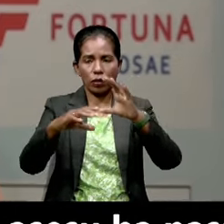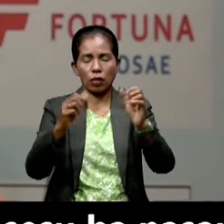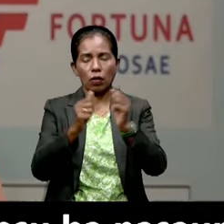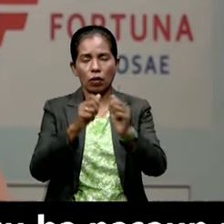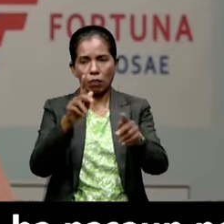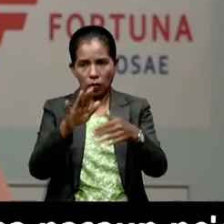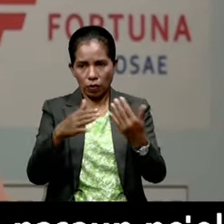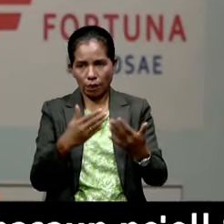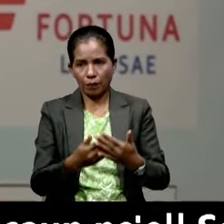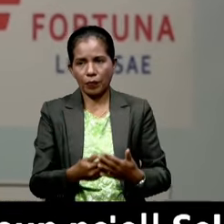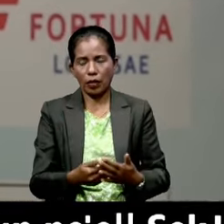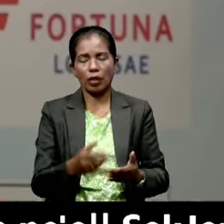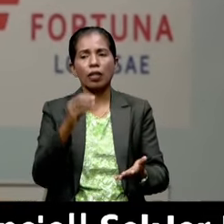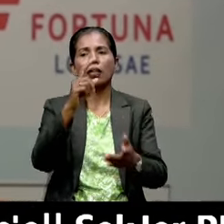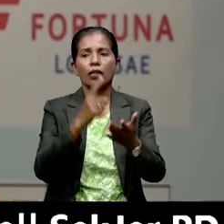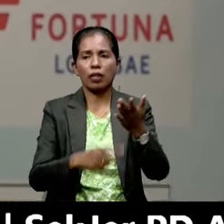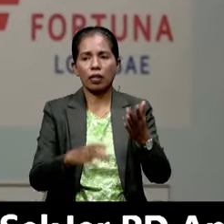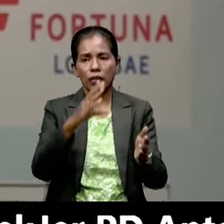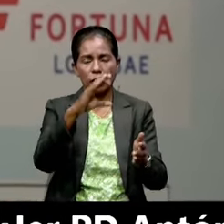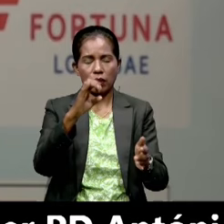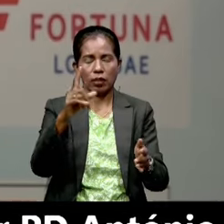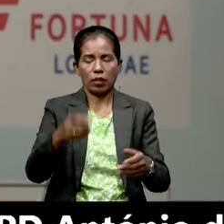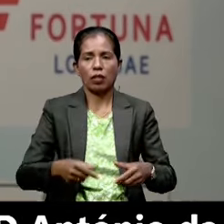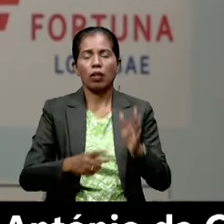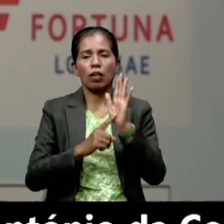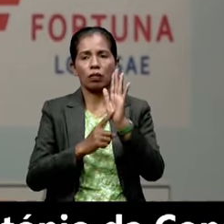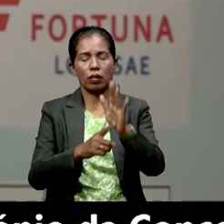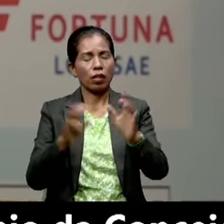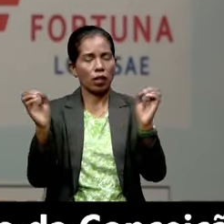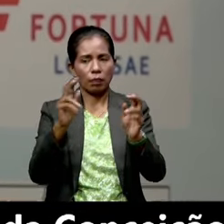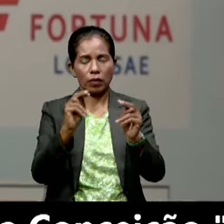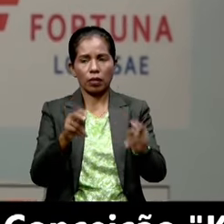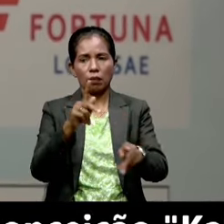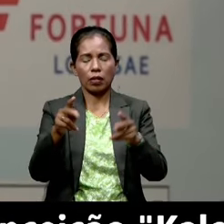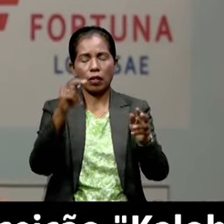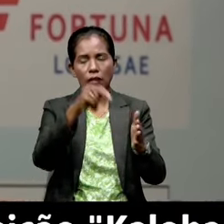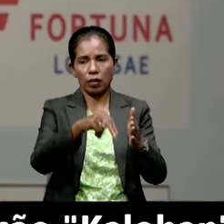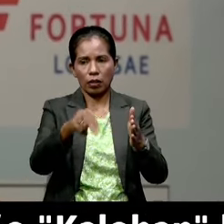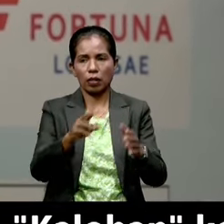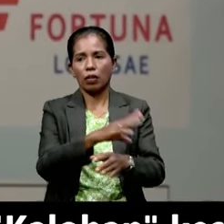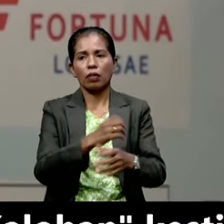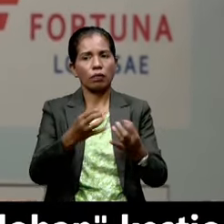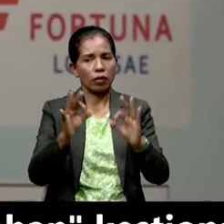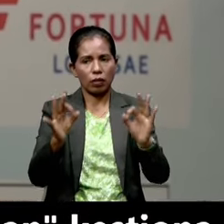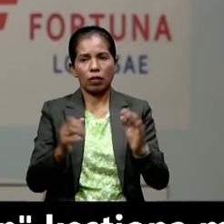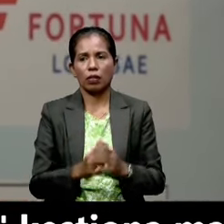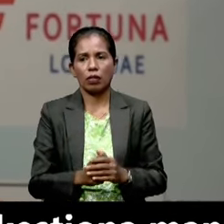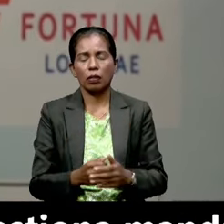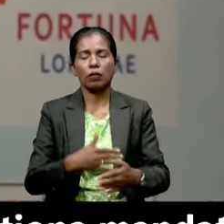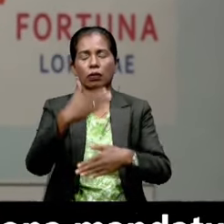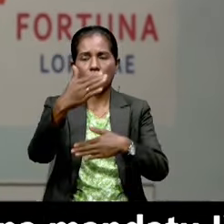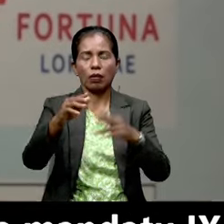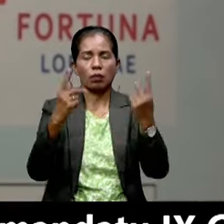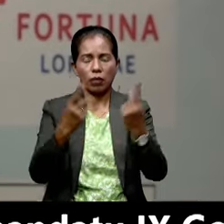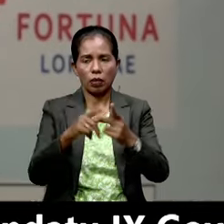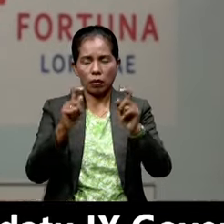insira. E se você investe, não tem que ser. CCTL ajuda a desenvolver. CCTL lá precisa de natar barak. Estamos a desenvolver tudo, né? Agora, tu é uma empresa, mas tem